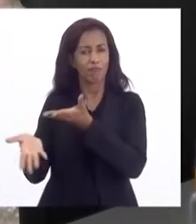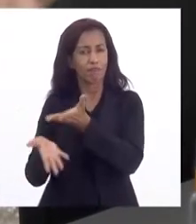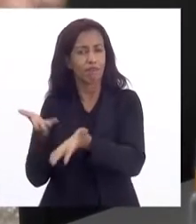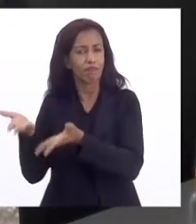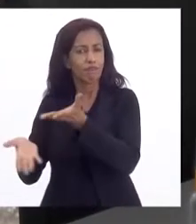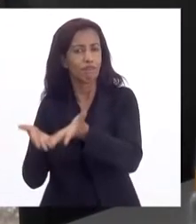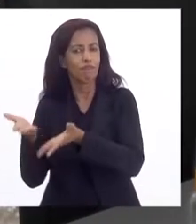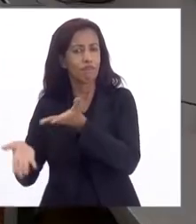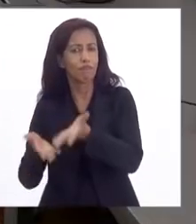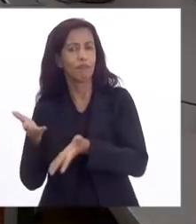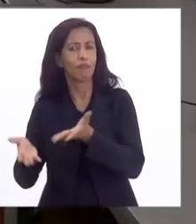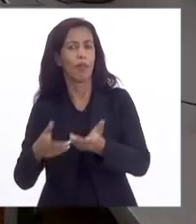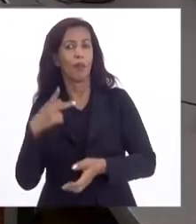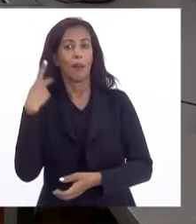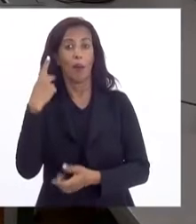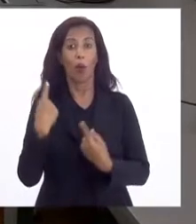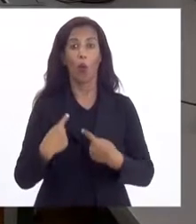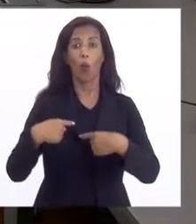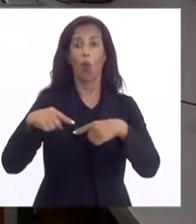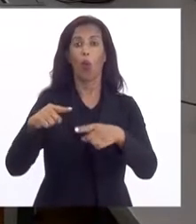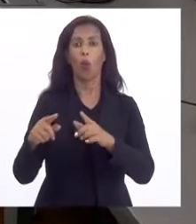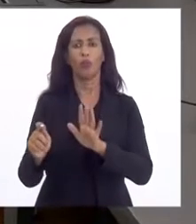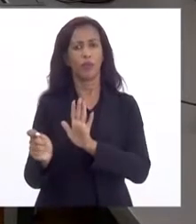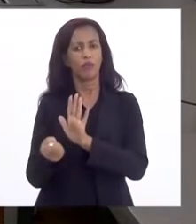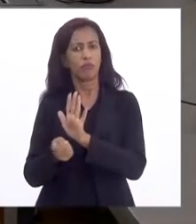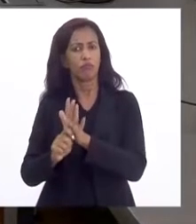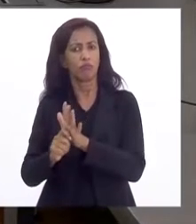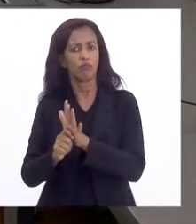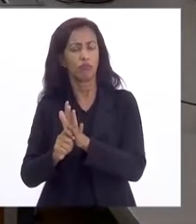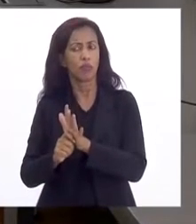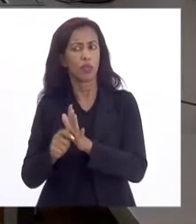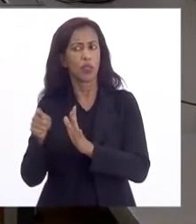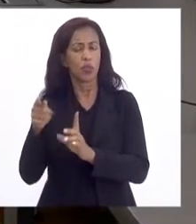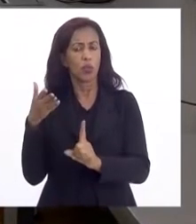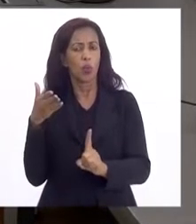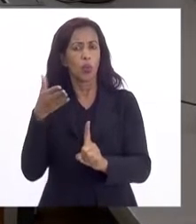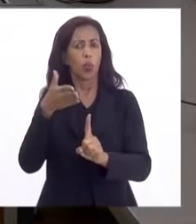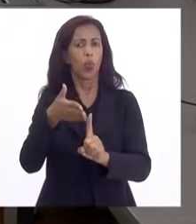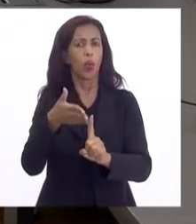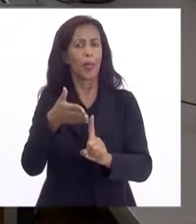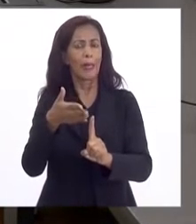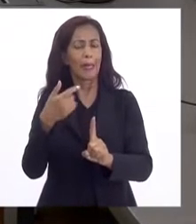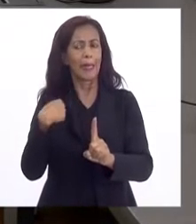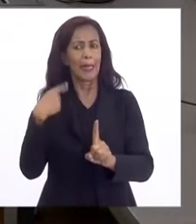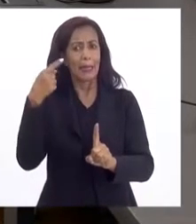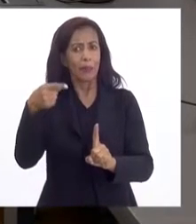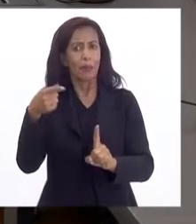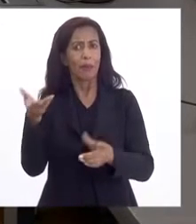Frente Parlamentar de Combate às Drogas. Eu e a deputada Mônica, sobre um ponto específico, divergimos. E eu